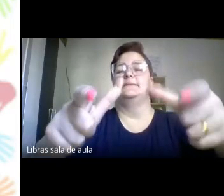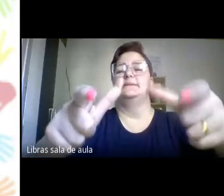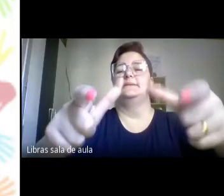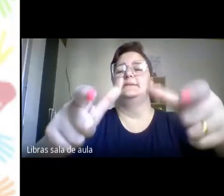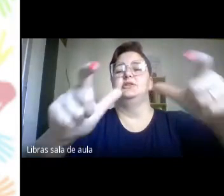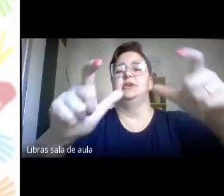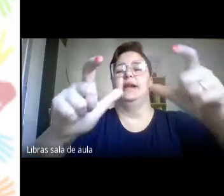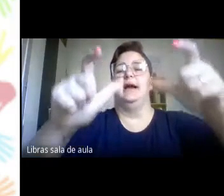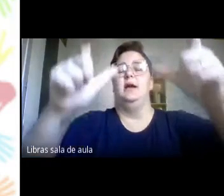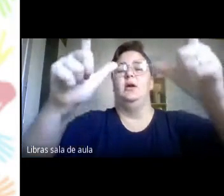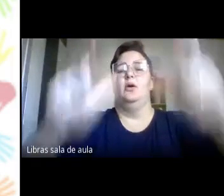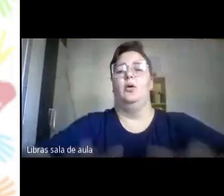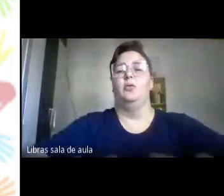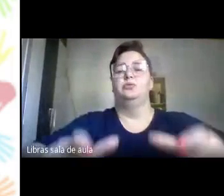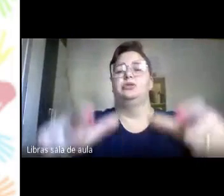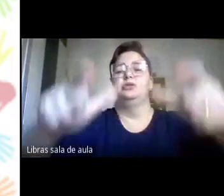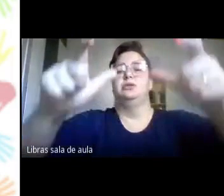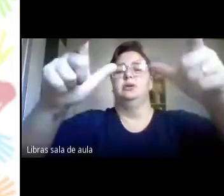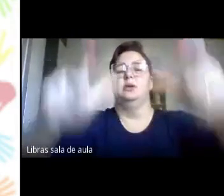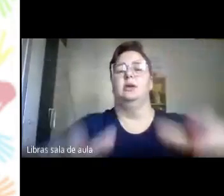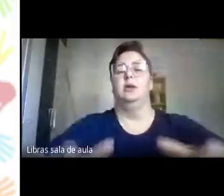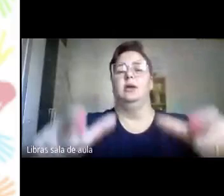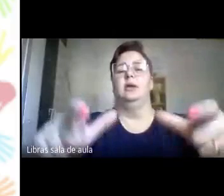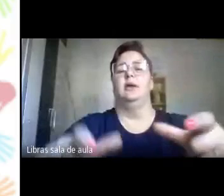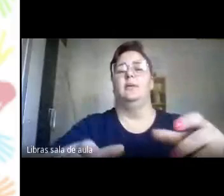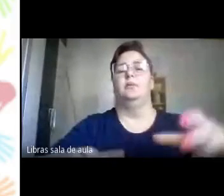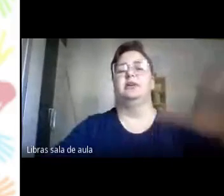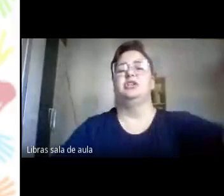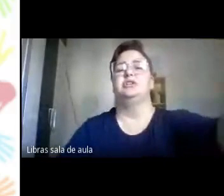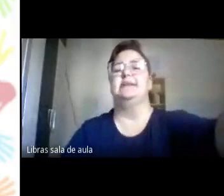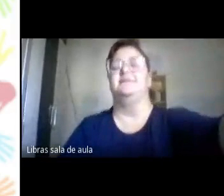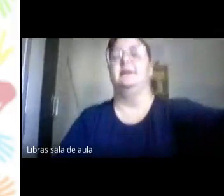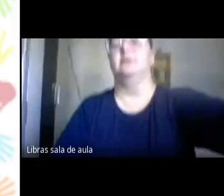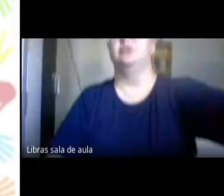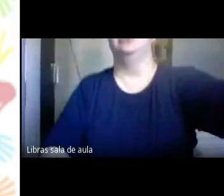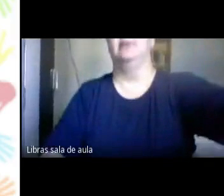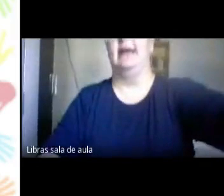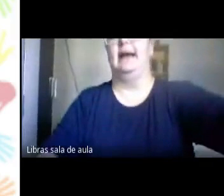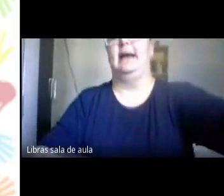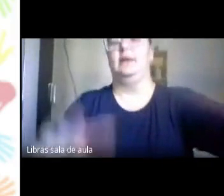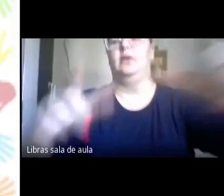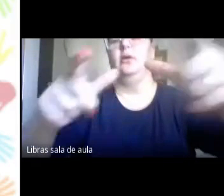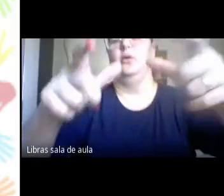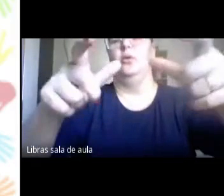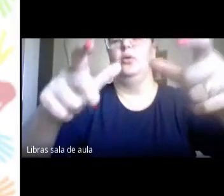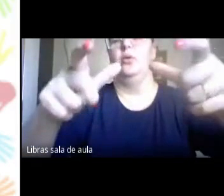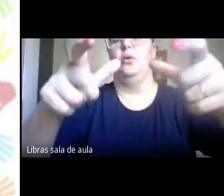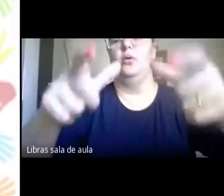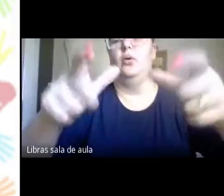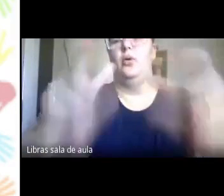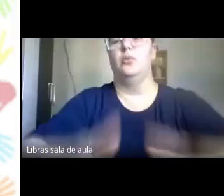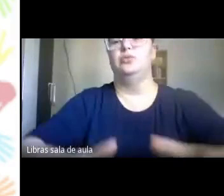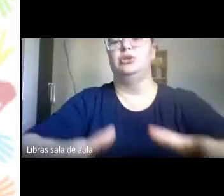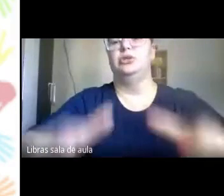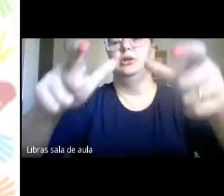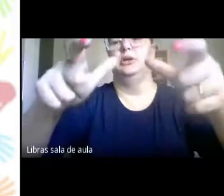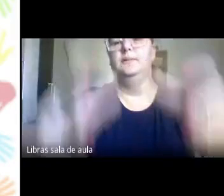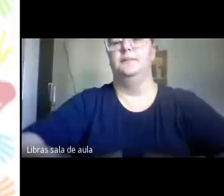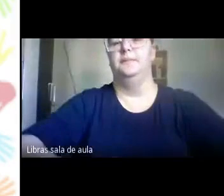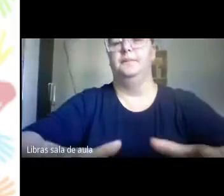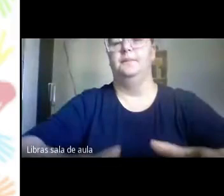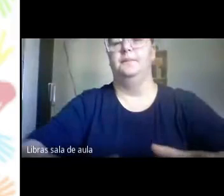Vocês conseguem enxergar? Onde. Porque a gente está falando de lugar, ó. Onde.